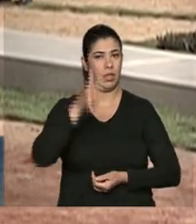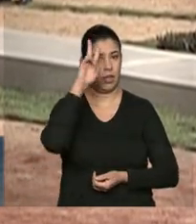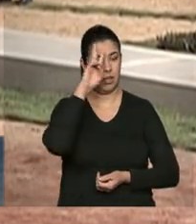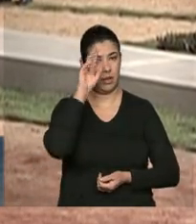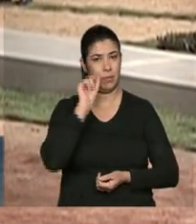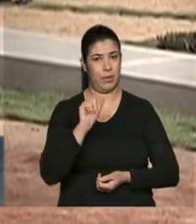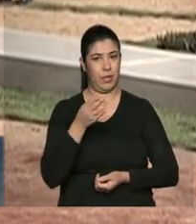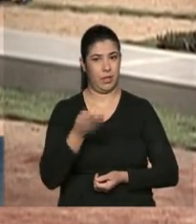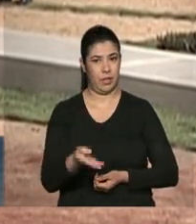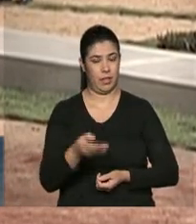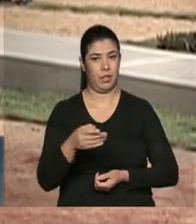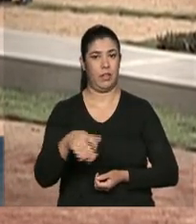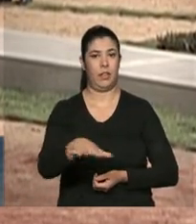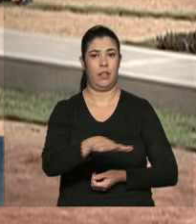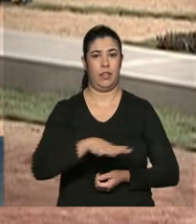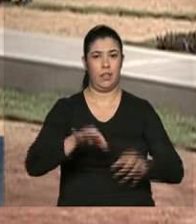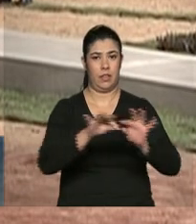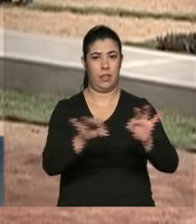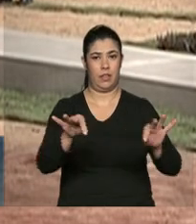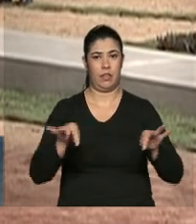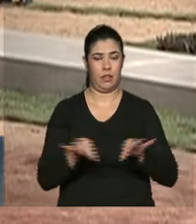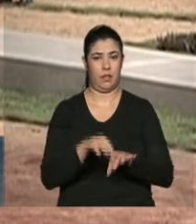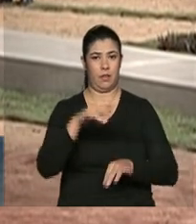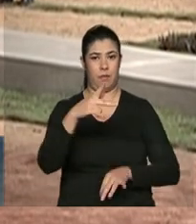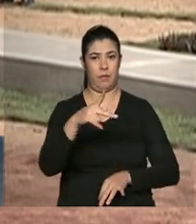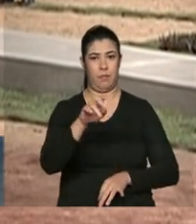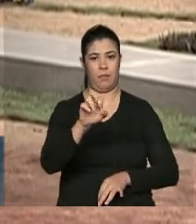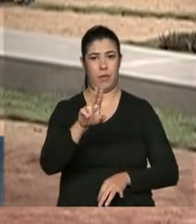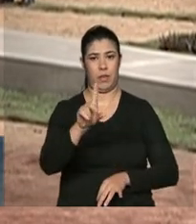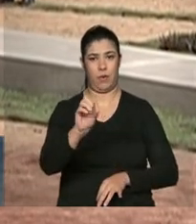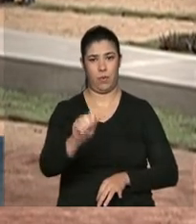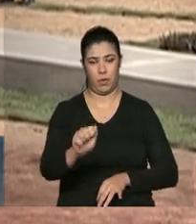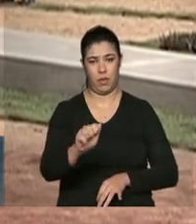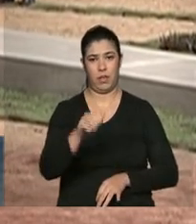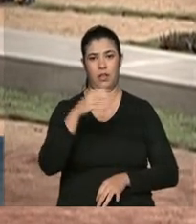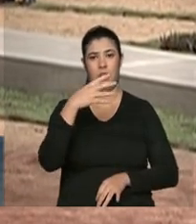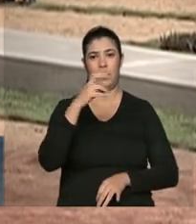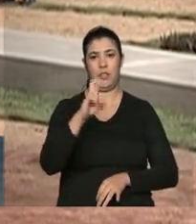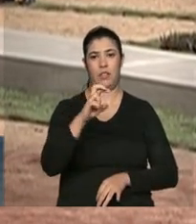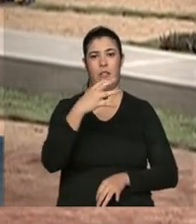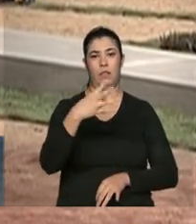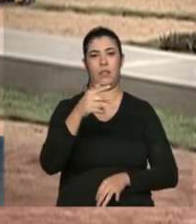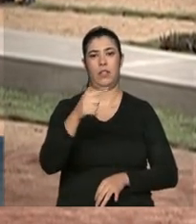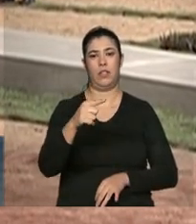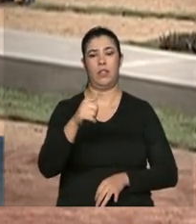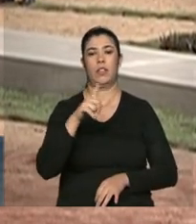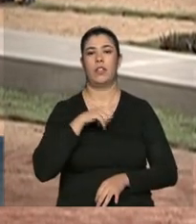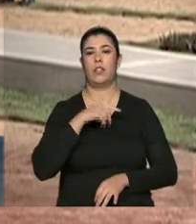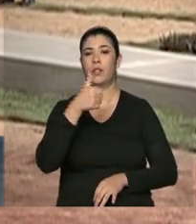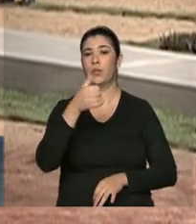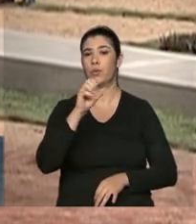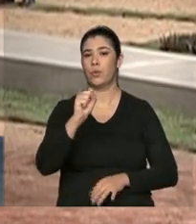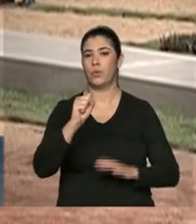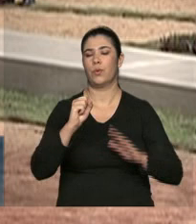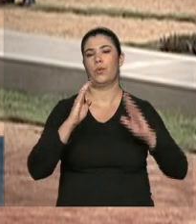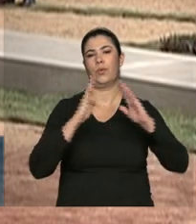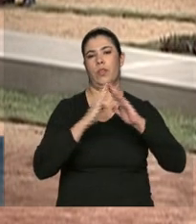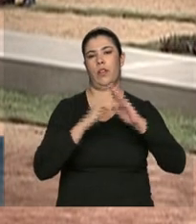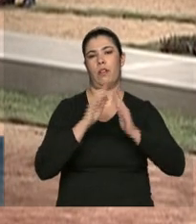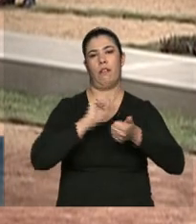Lembrando que nesse condomínio, no Pérola, das 547 casas, 18 foram adaptadas para pessoas